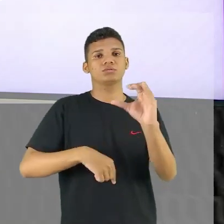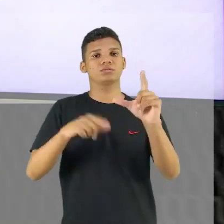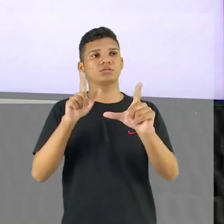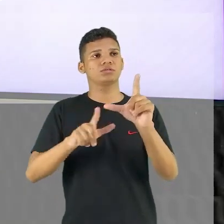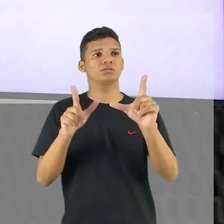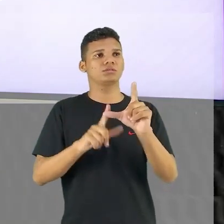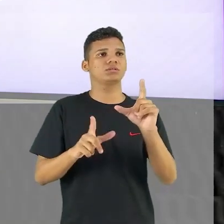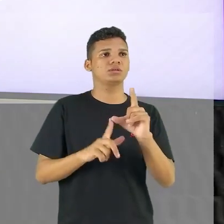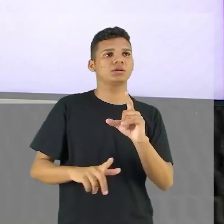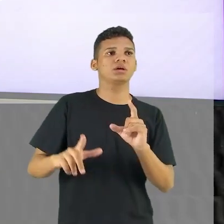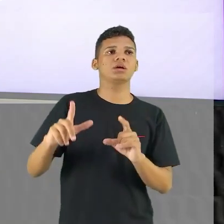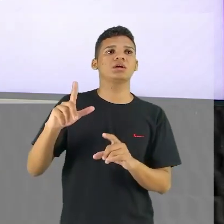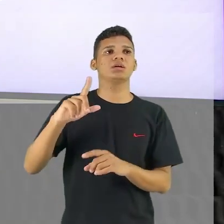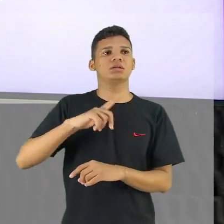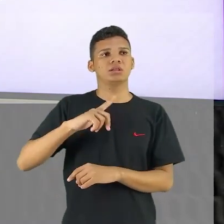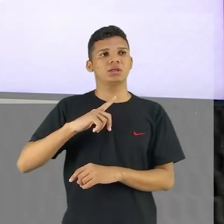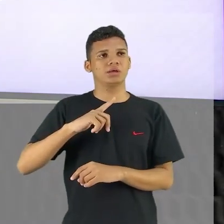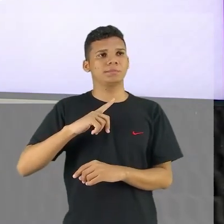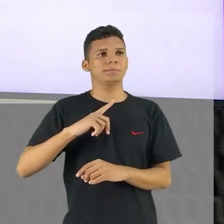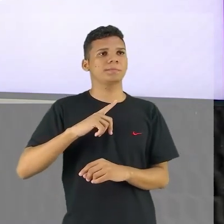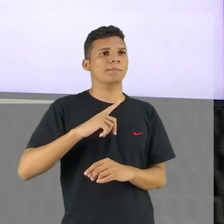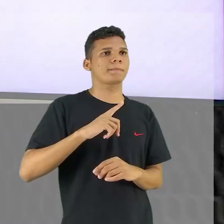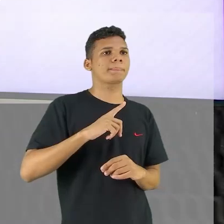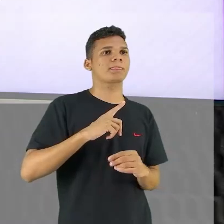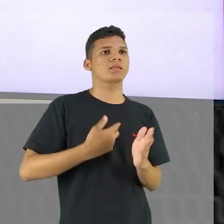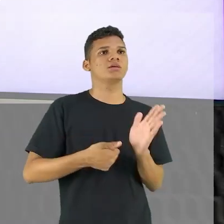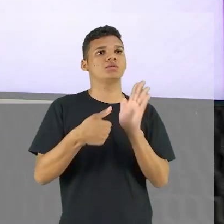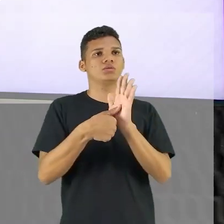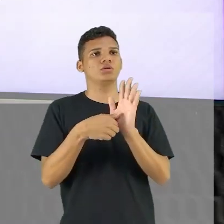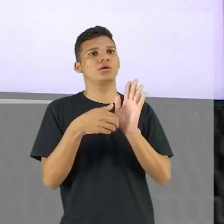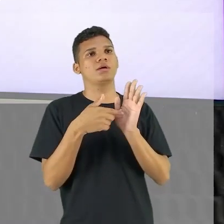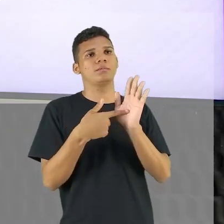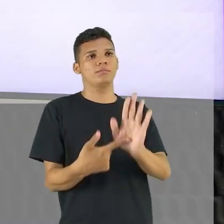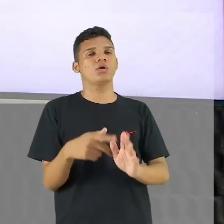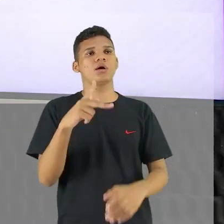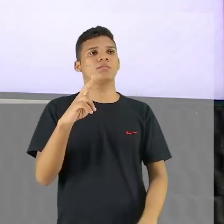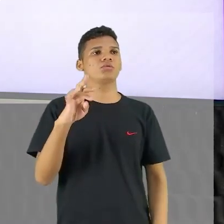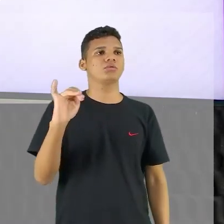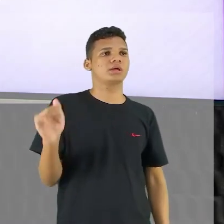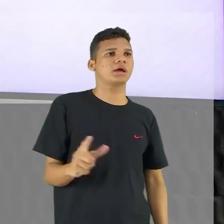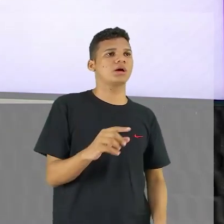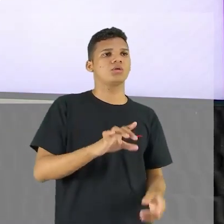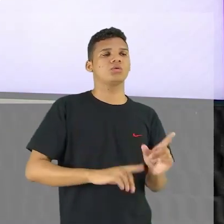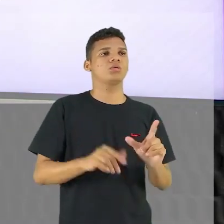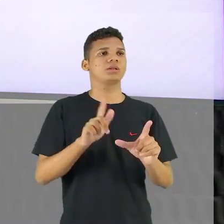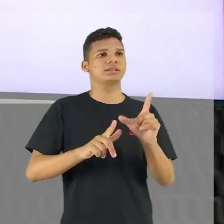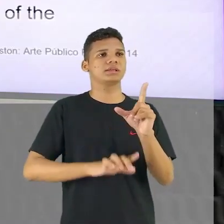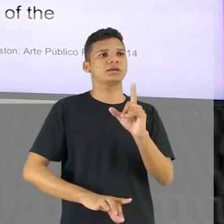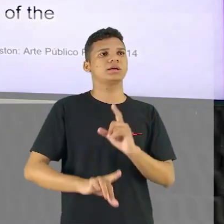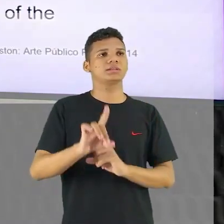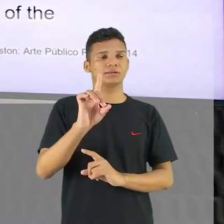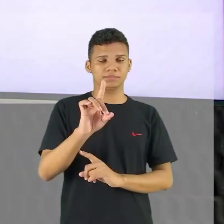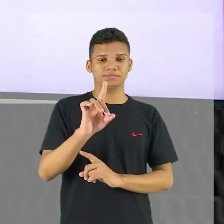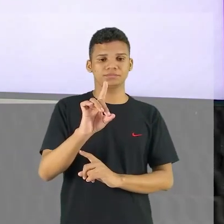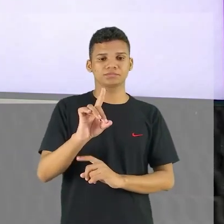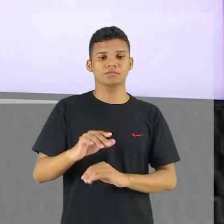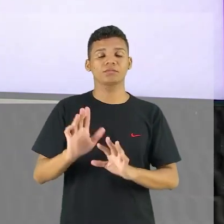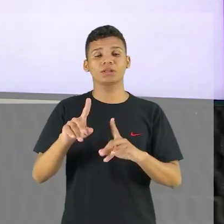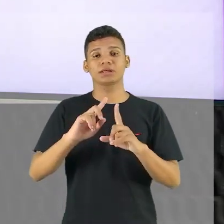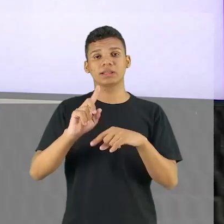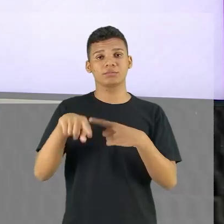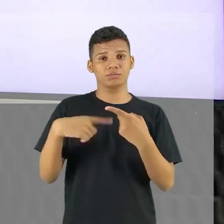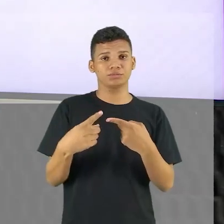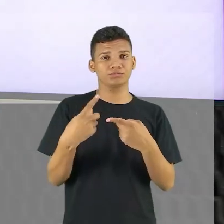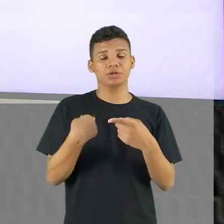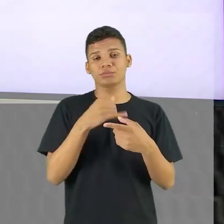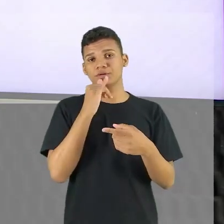plural, homenagem à sociedade americana ou exaltação da geografia porto-riquenha. Quando eu volto para o